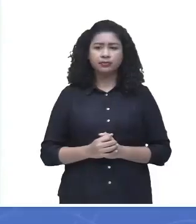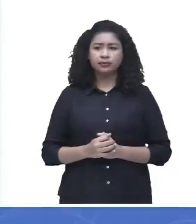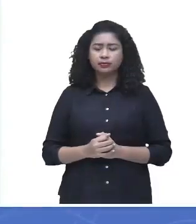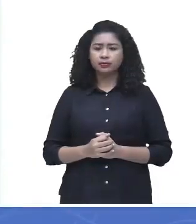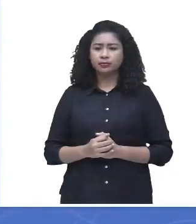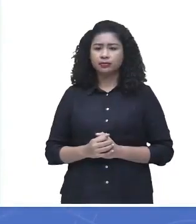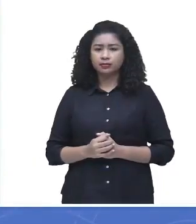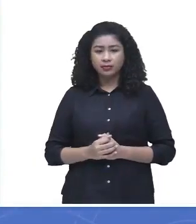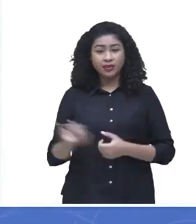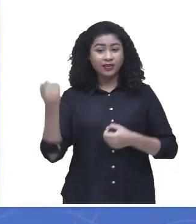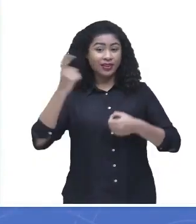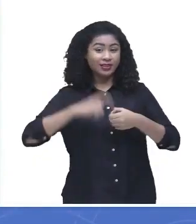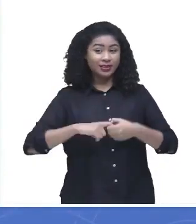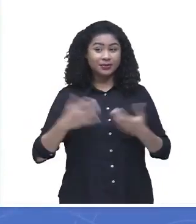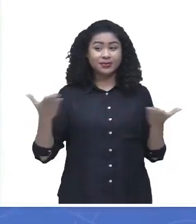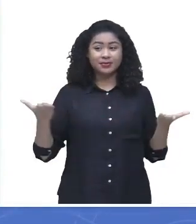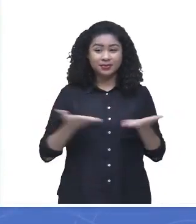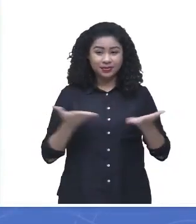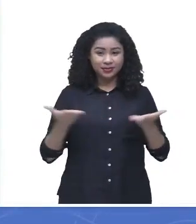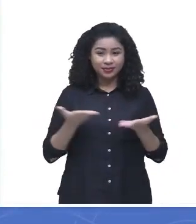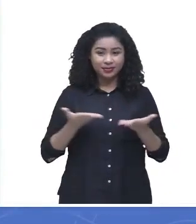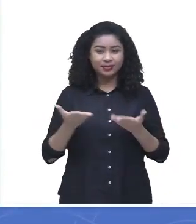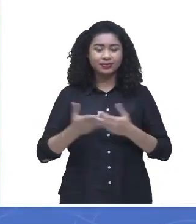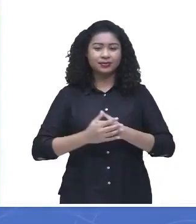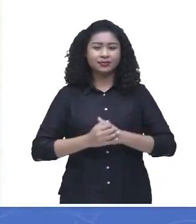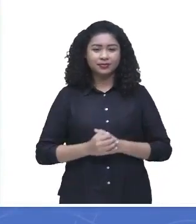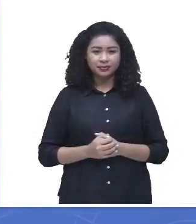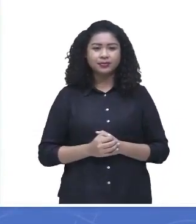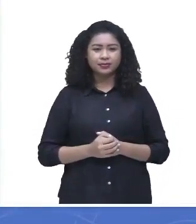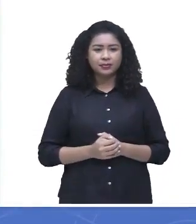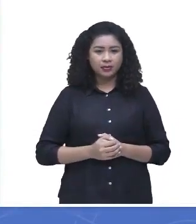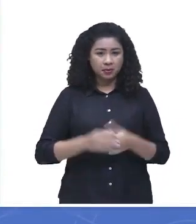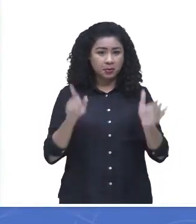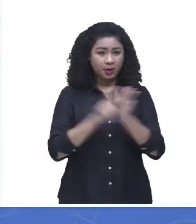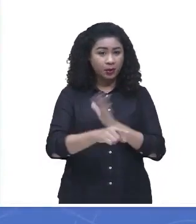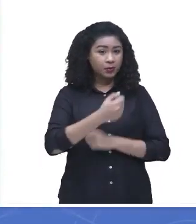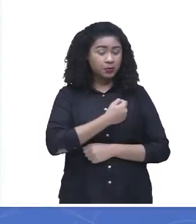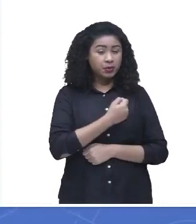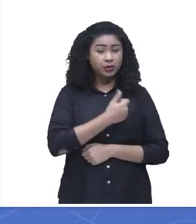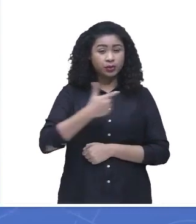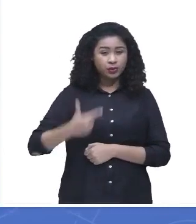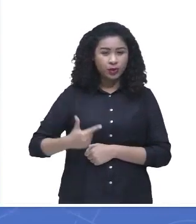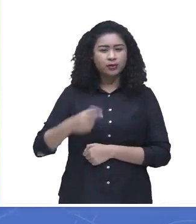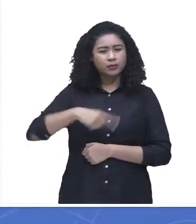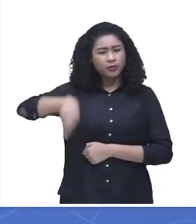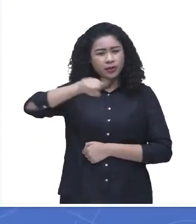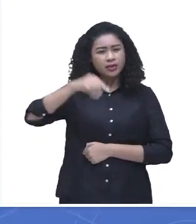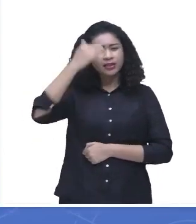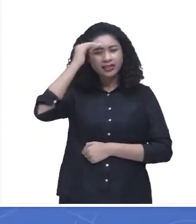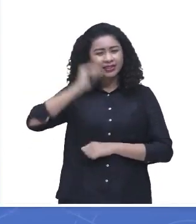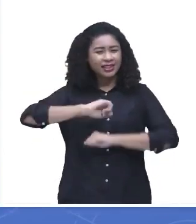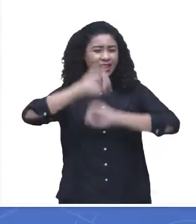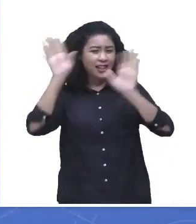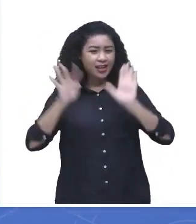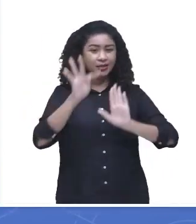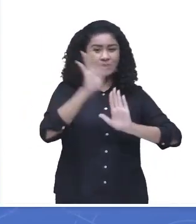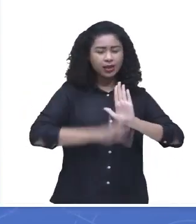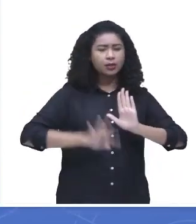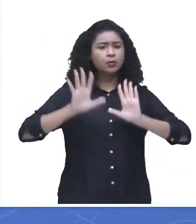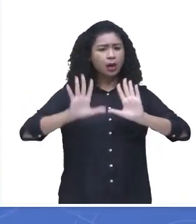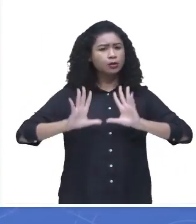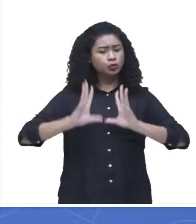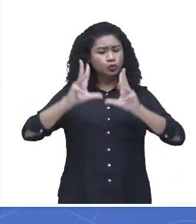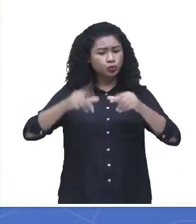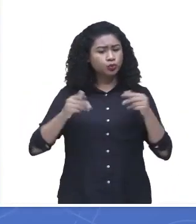Voltando então, queridos, vejo que nessa segunda questão nós começamos a compreender melhor o texto, não é mesmo? Mas nada além do que vocês estudaram